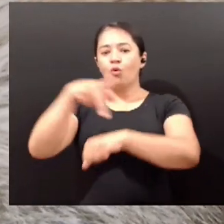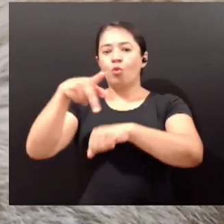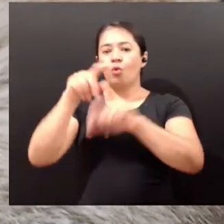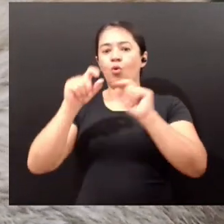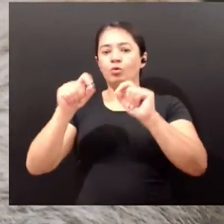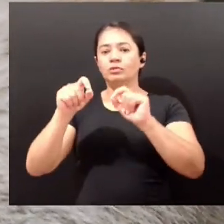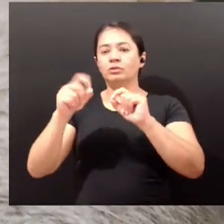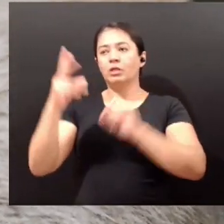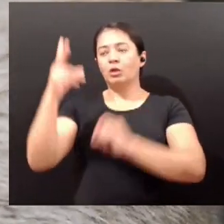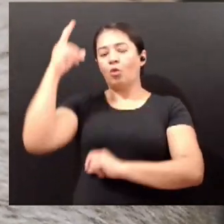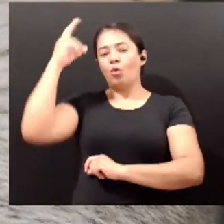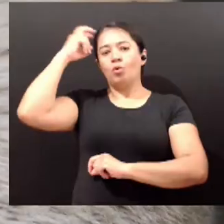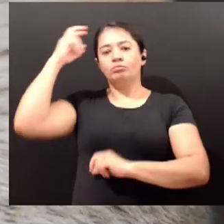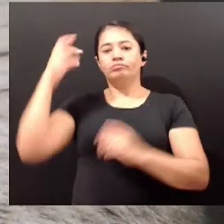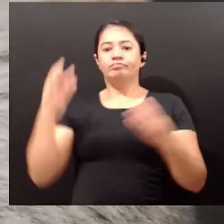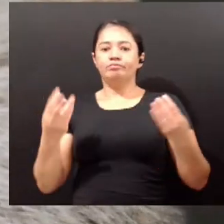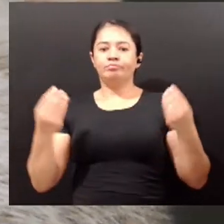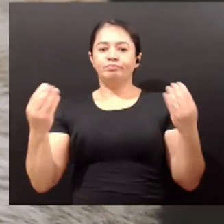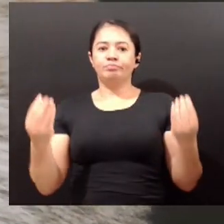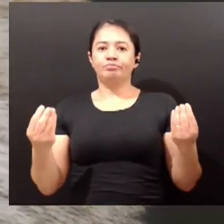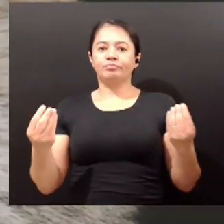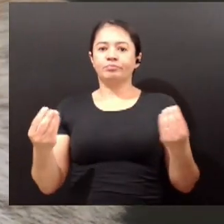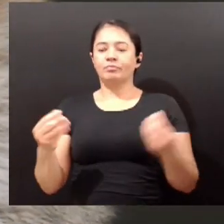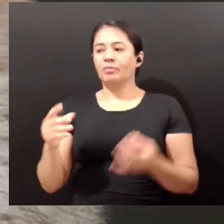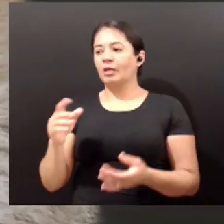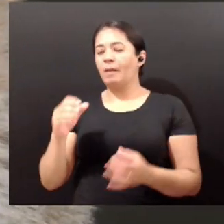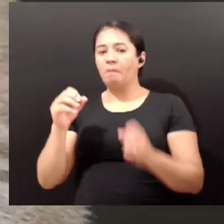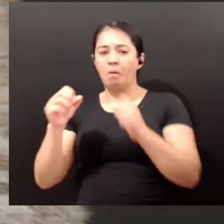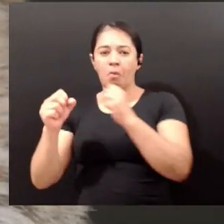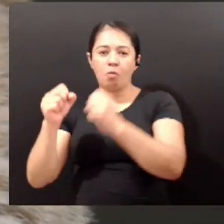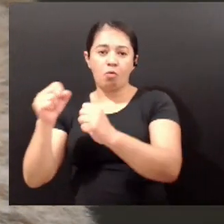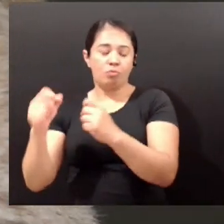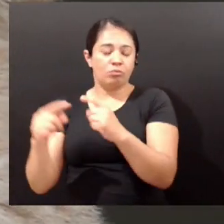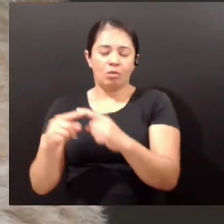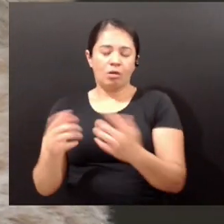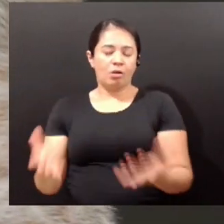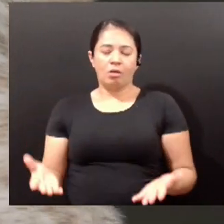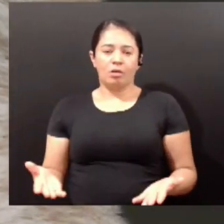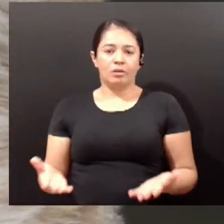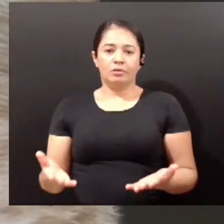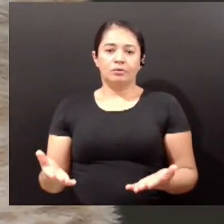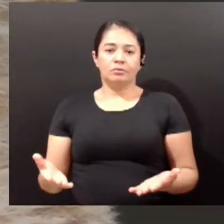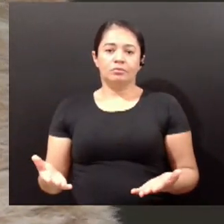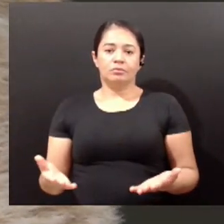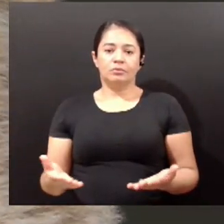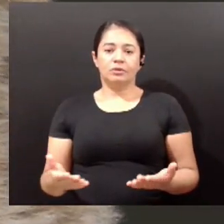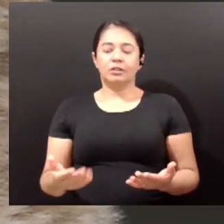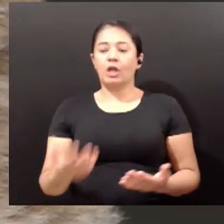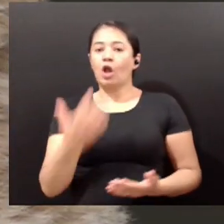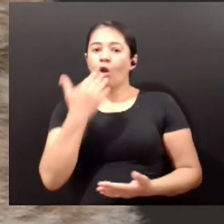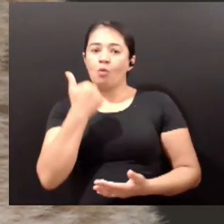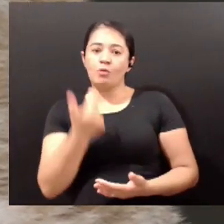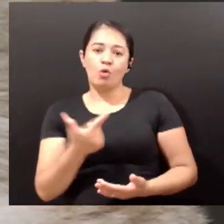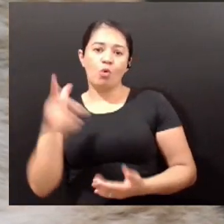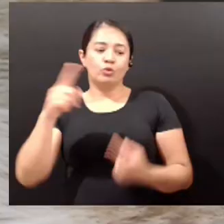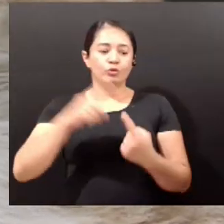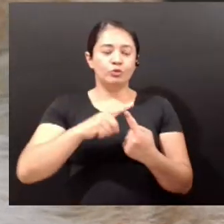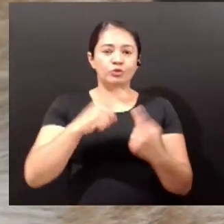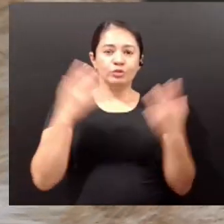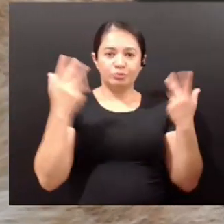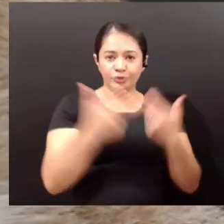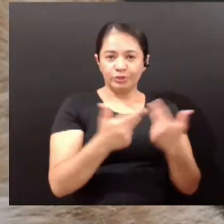acabam matando isso aí porque ela vai predar animais de produção.